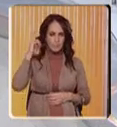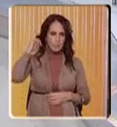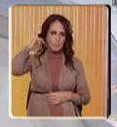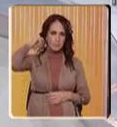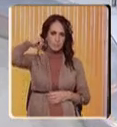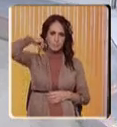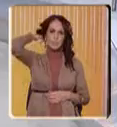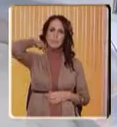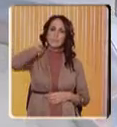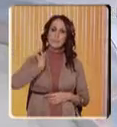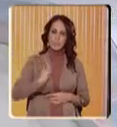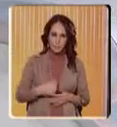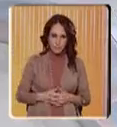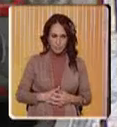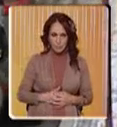Próxima dúvida.